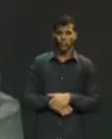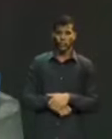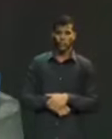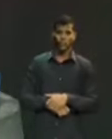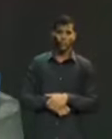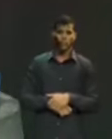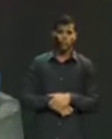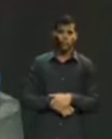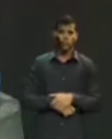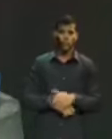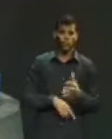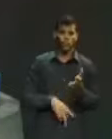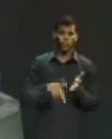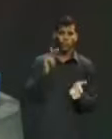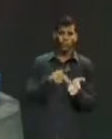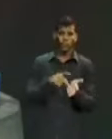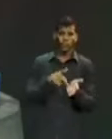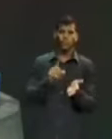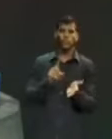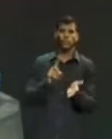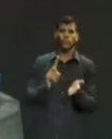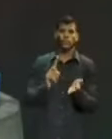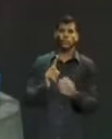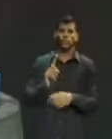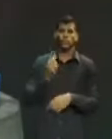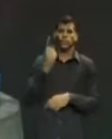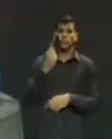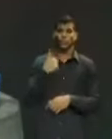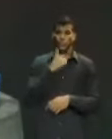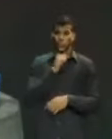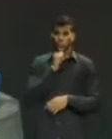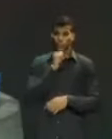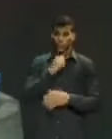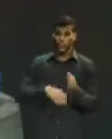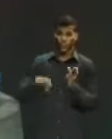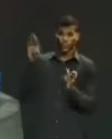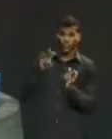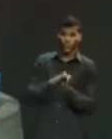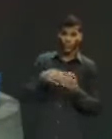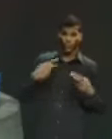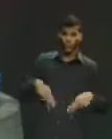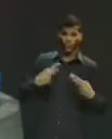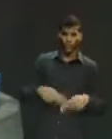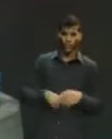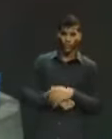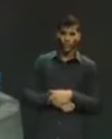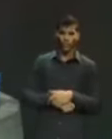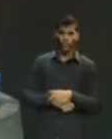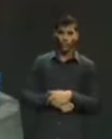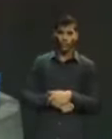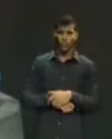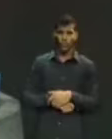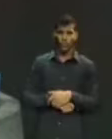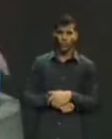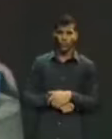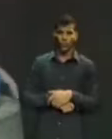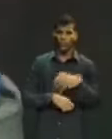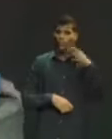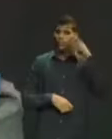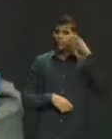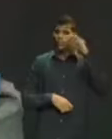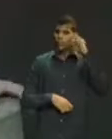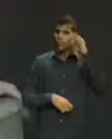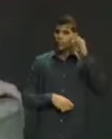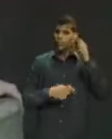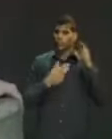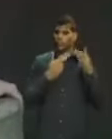verdade de uma das mães que nos chegaram. Eu ouvi muita coisa das mães. Uma